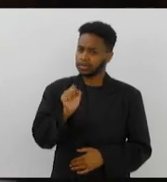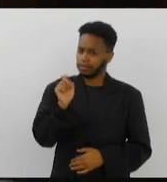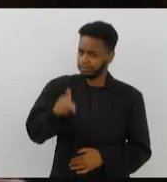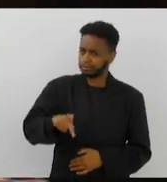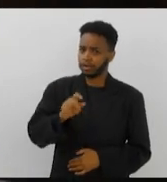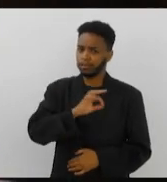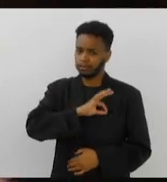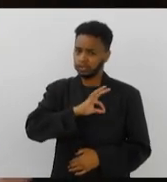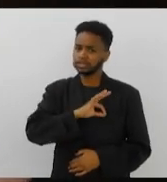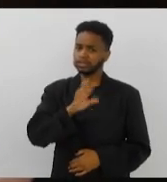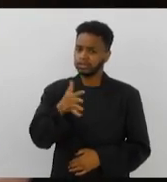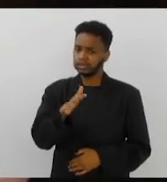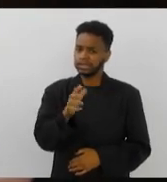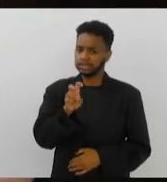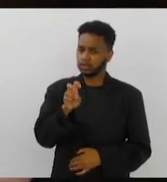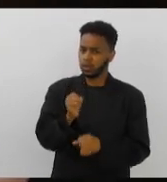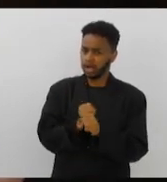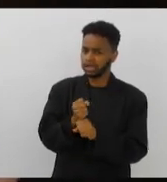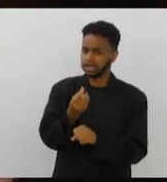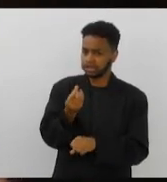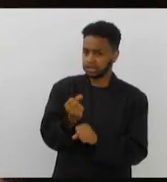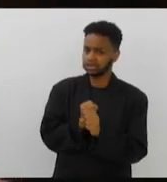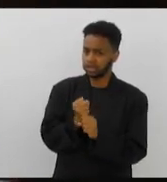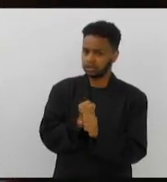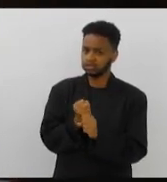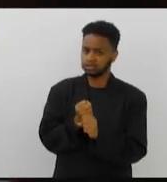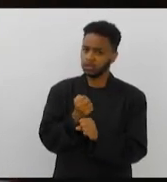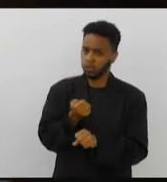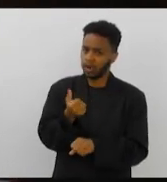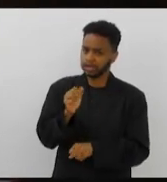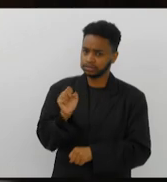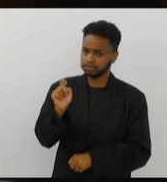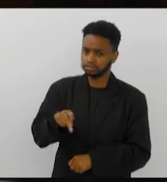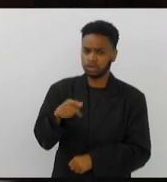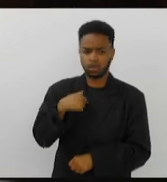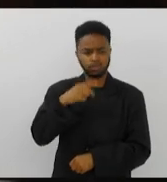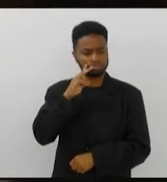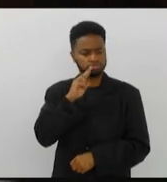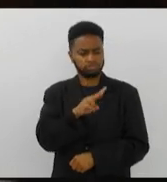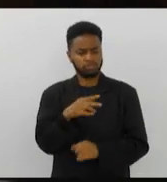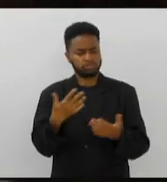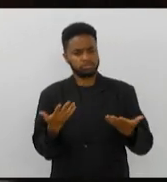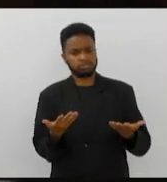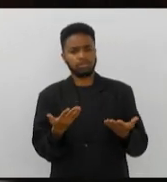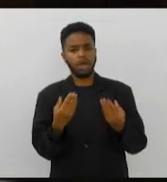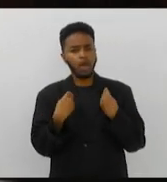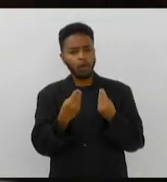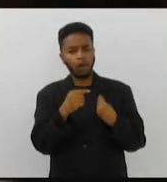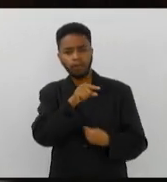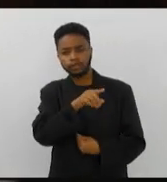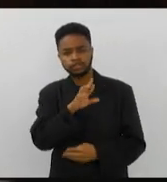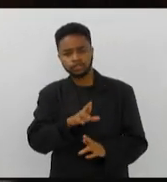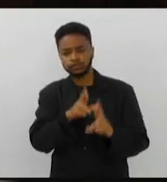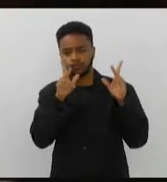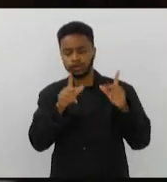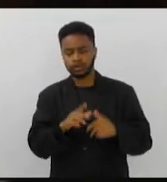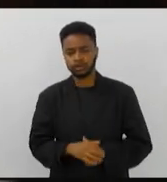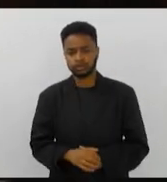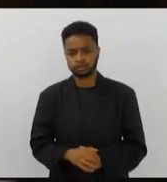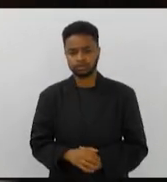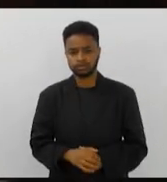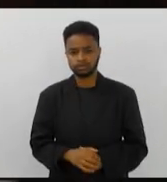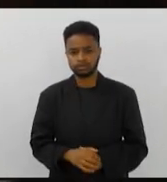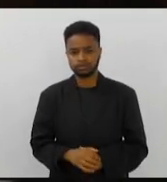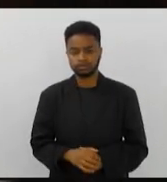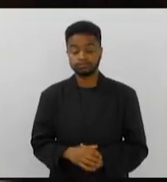faltam 5 se anos né Rafael tem Delegados aqui eu olhei para aquilo eu falei pô esse cara é diferente cara